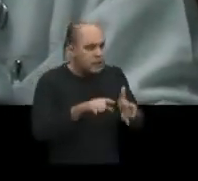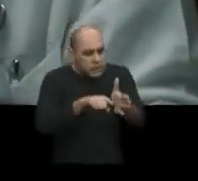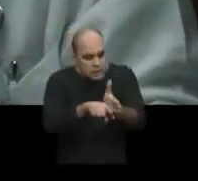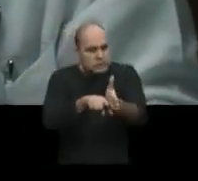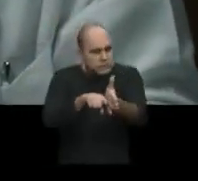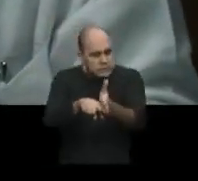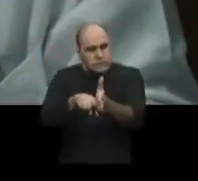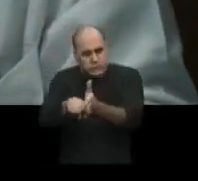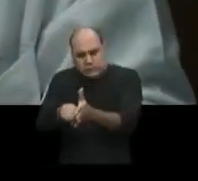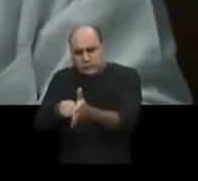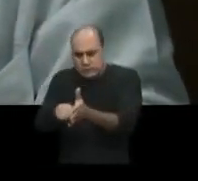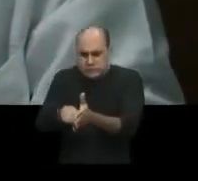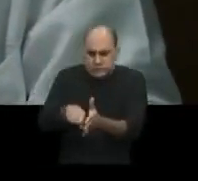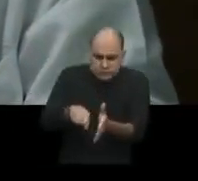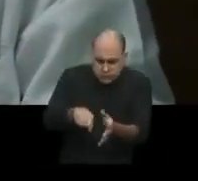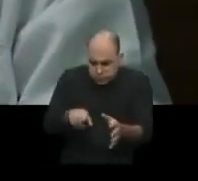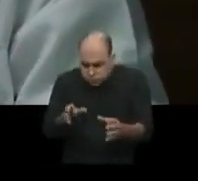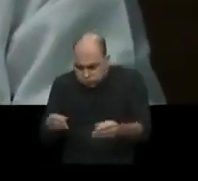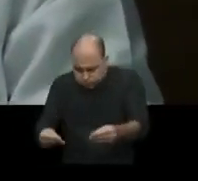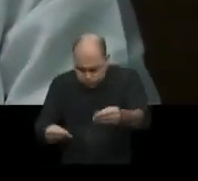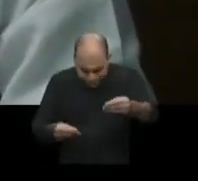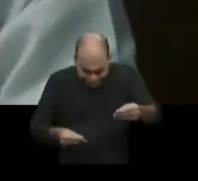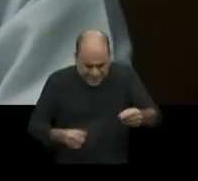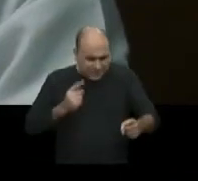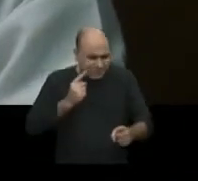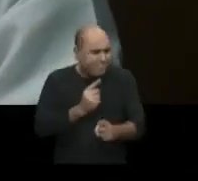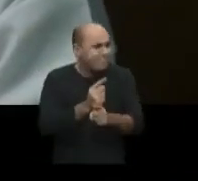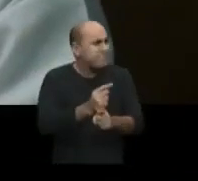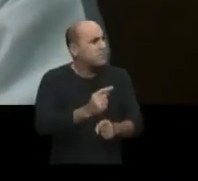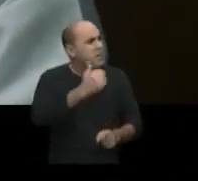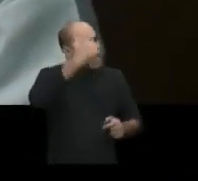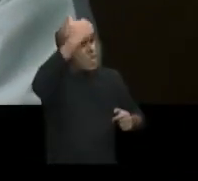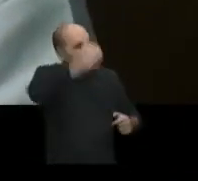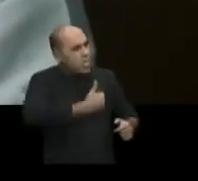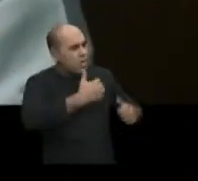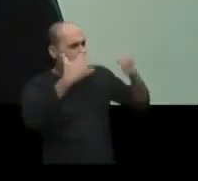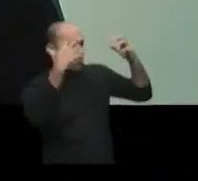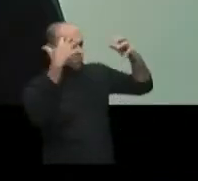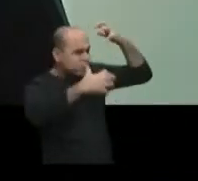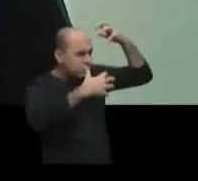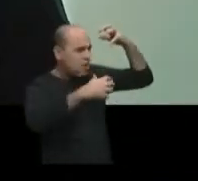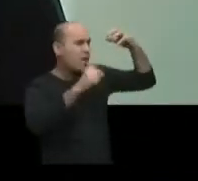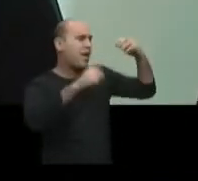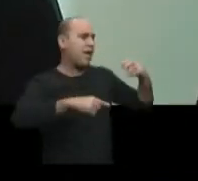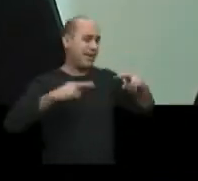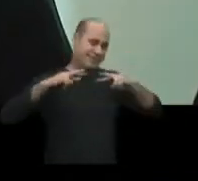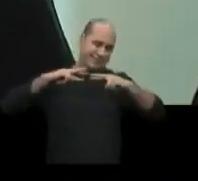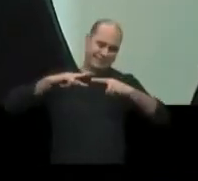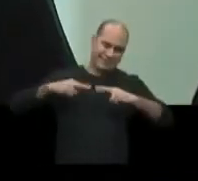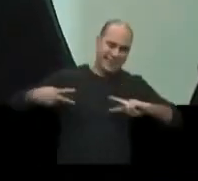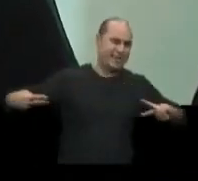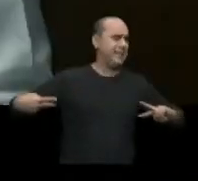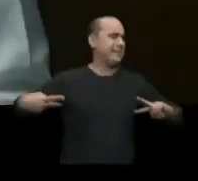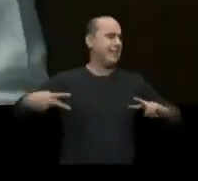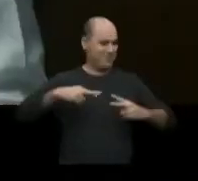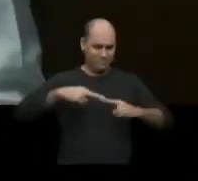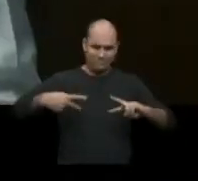Estudos e detectamos que o AVC foi causado por uma malformação congênita.